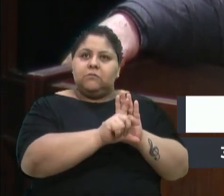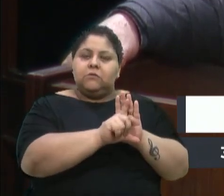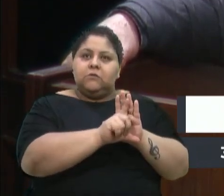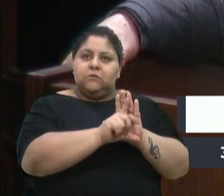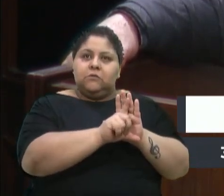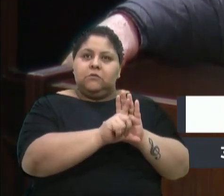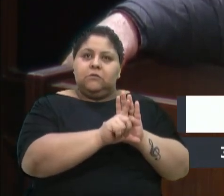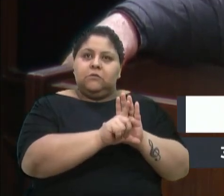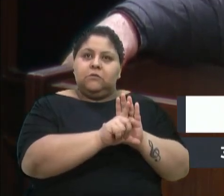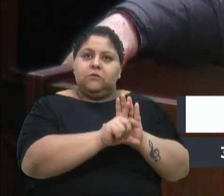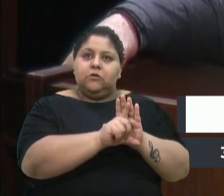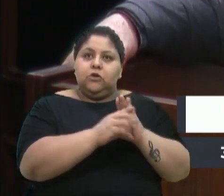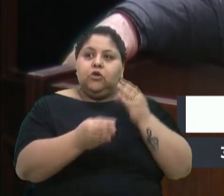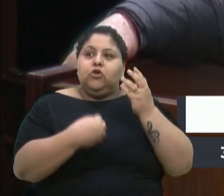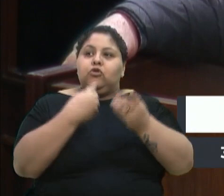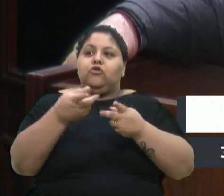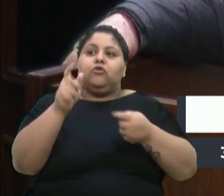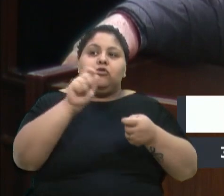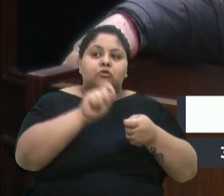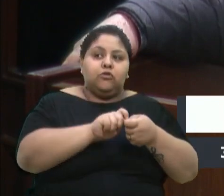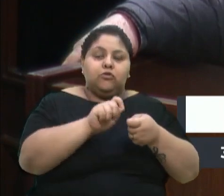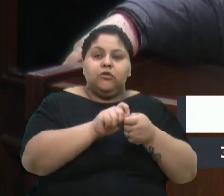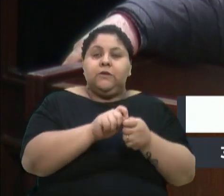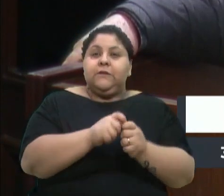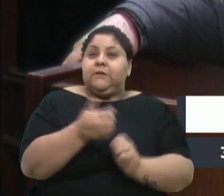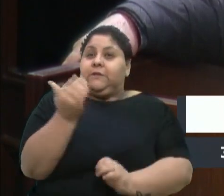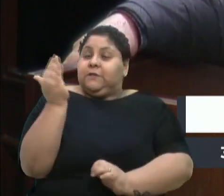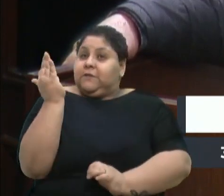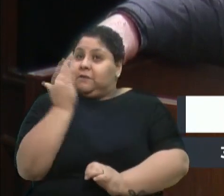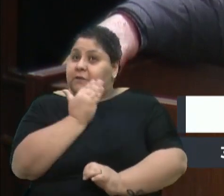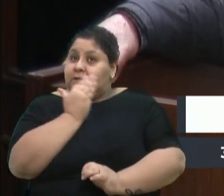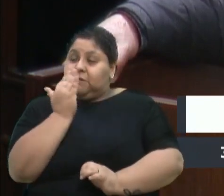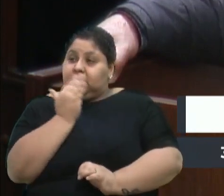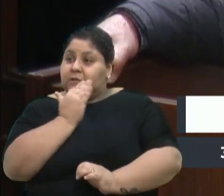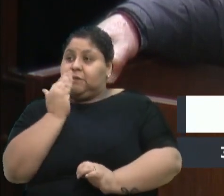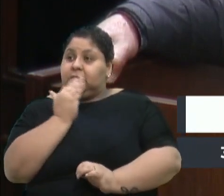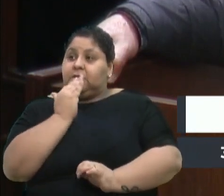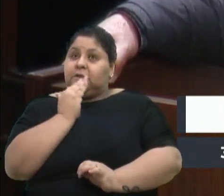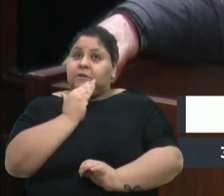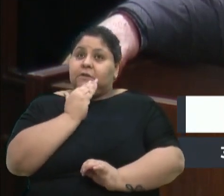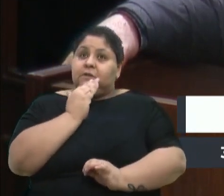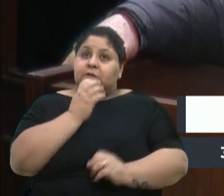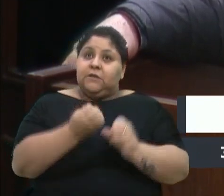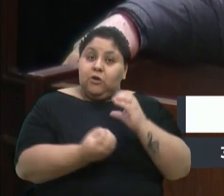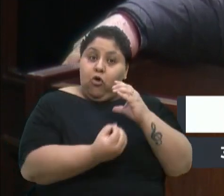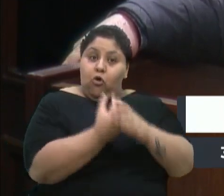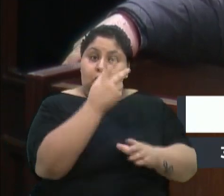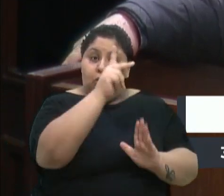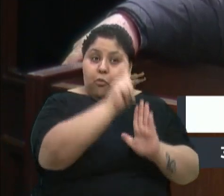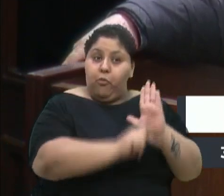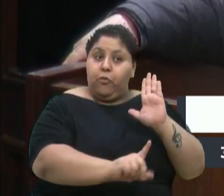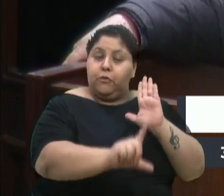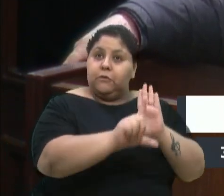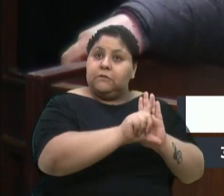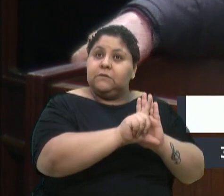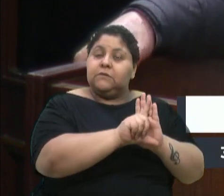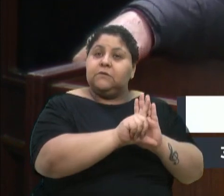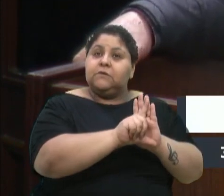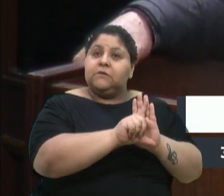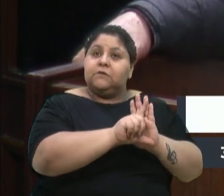aquilo que estava sendo feito, logo tinha tramitando nesta casa um projeto de lei